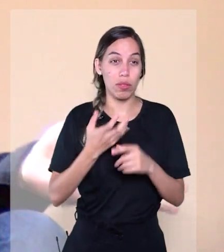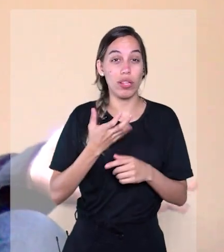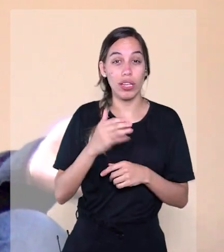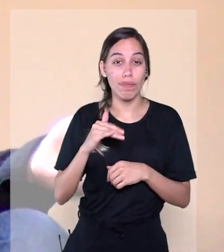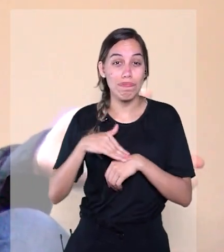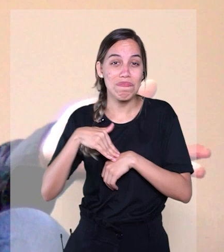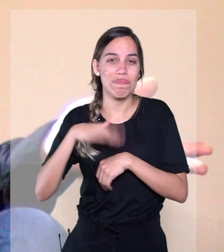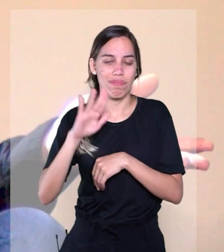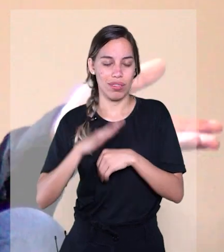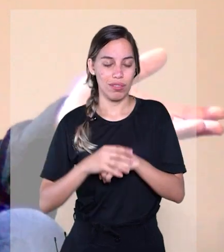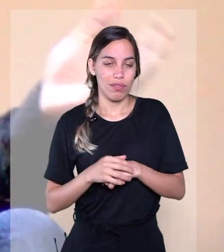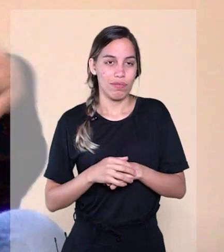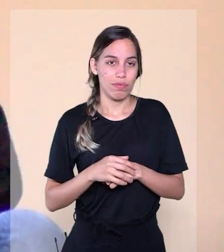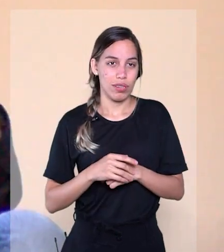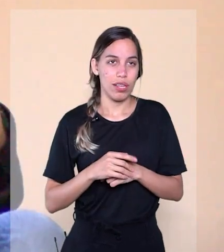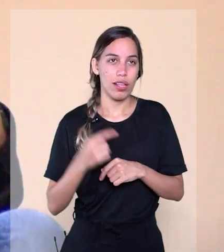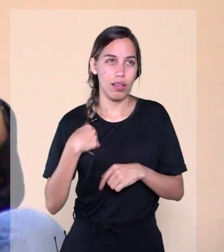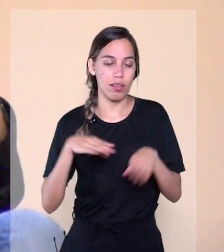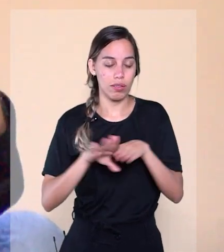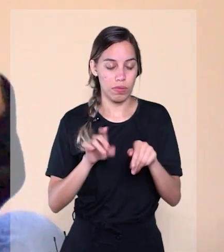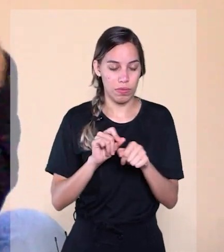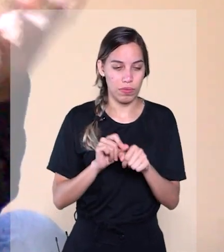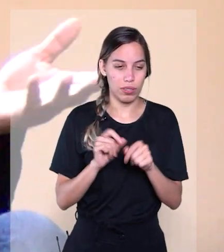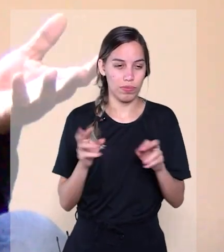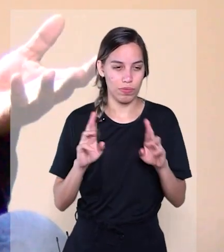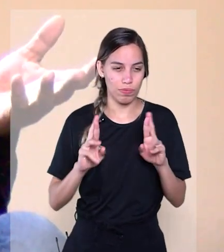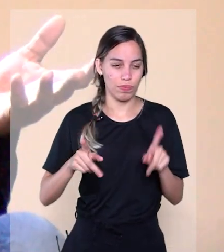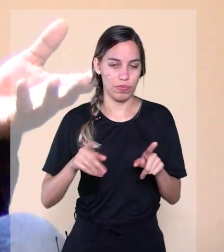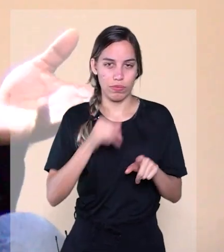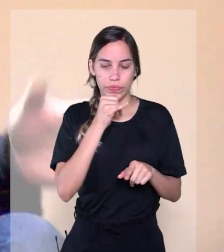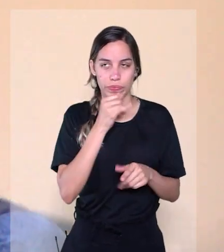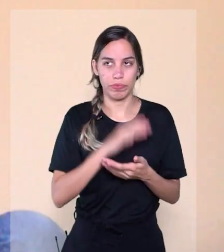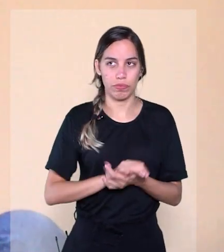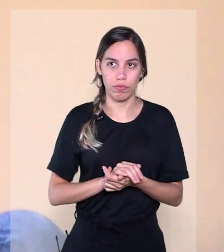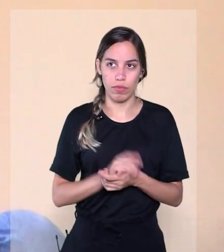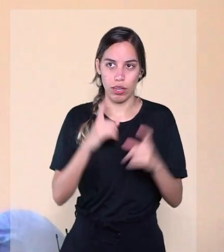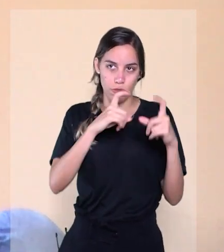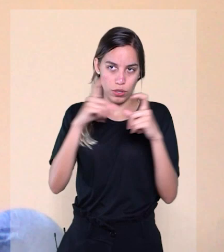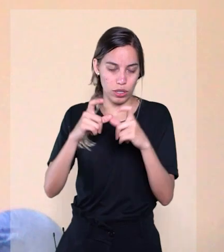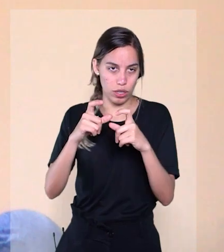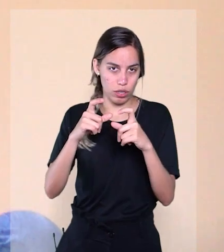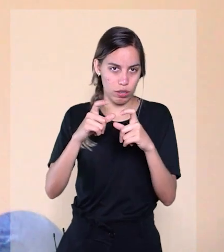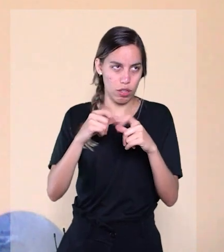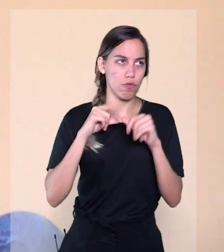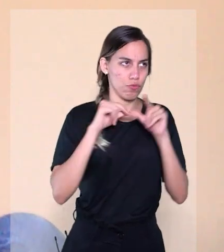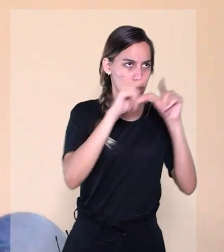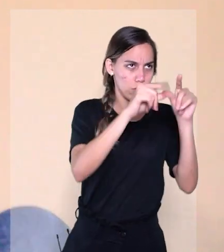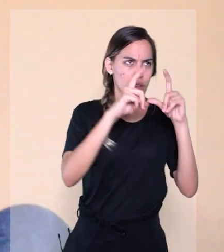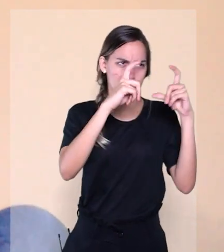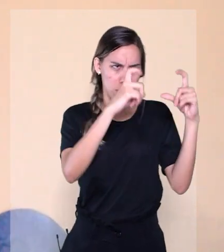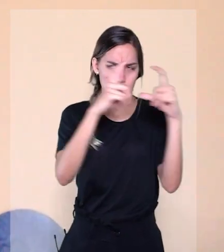fiz o processo contrário. Algumas fotografias que eu acho... são fotografias de viagens.